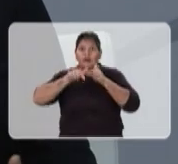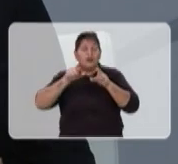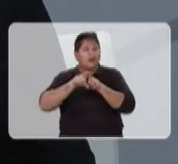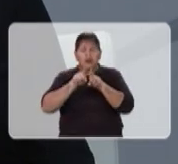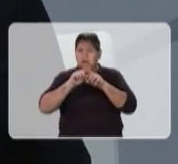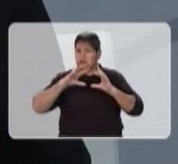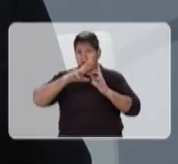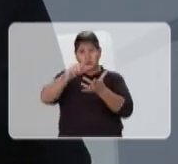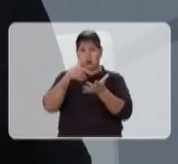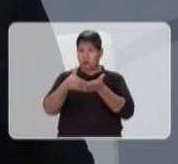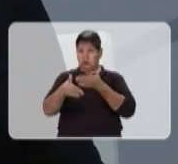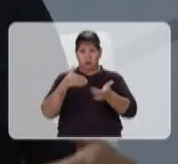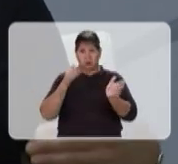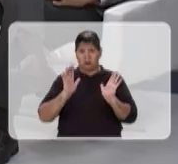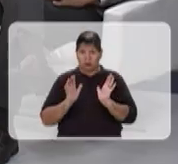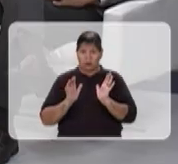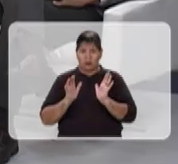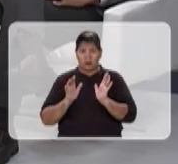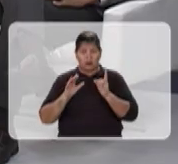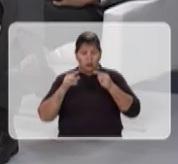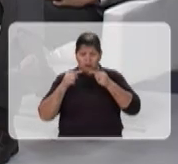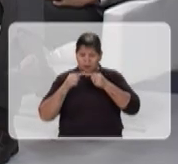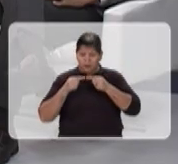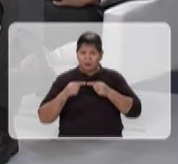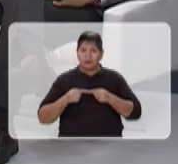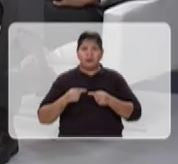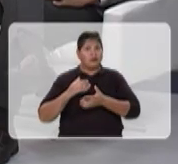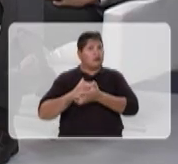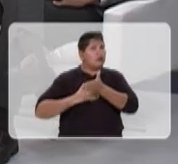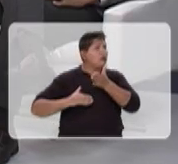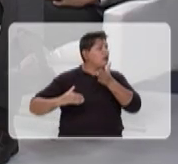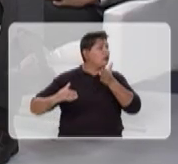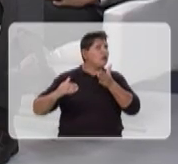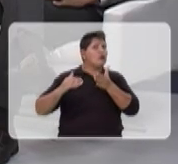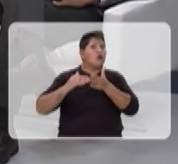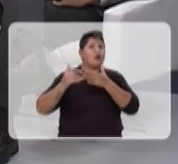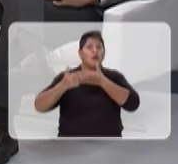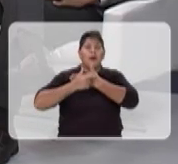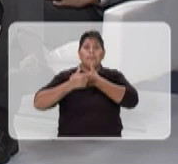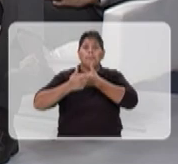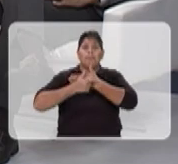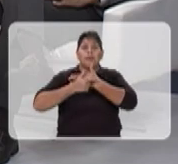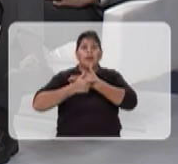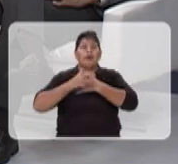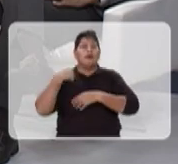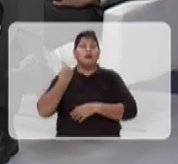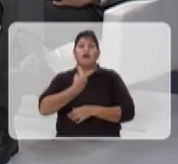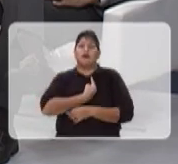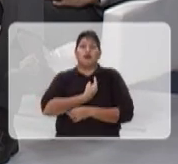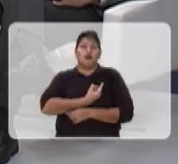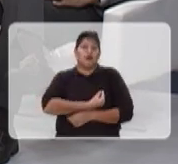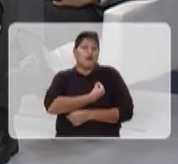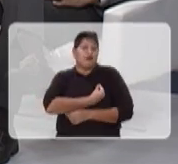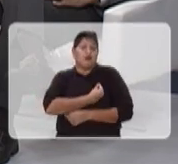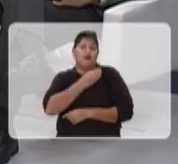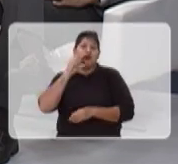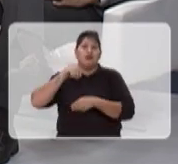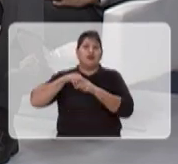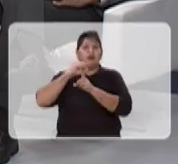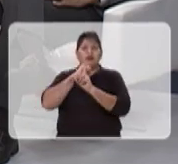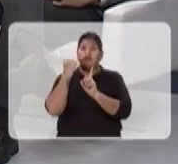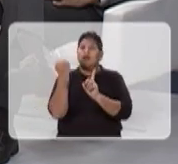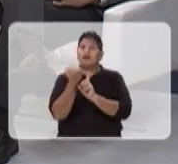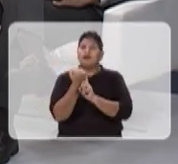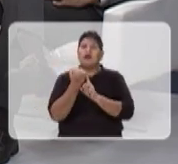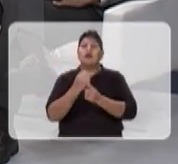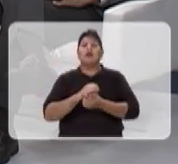desempenhamos na sociedade, né? Na área da educação, na área do lazer, né? Em todos eles. A